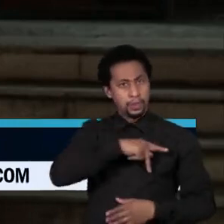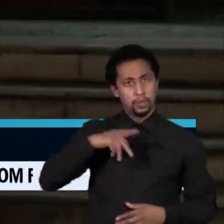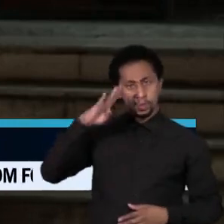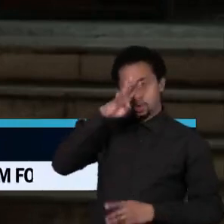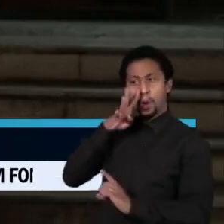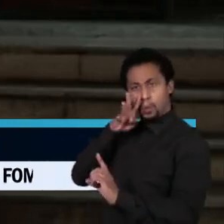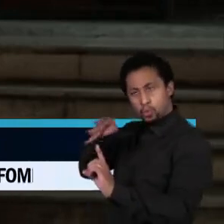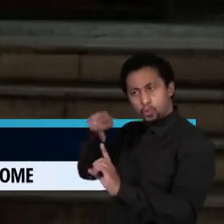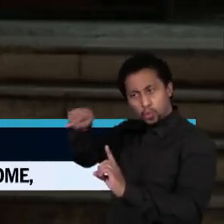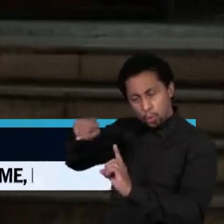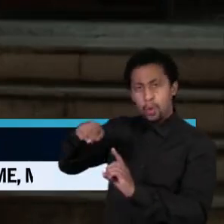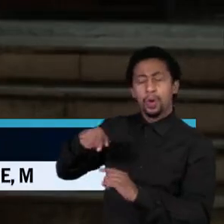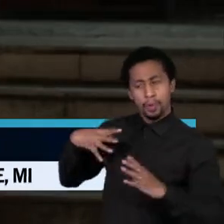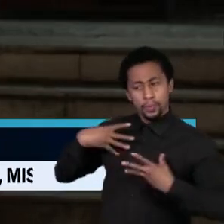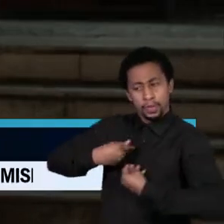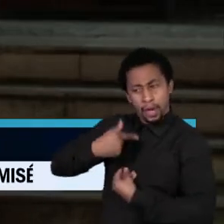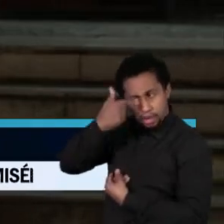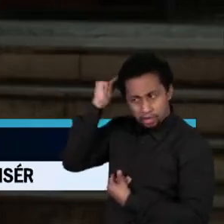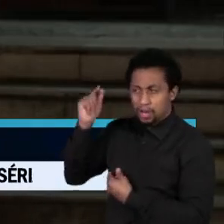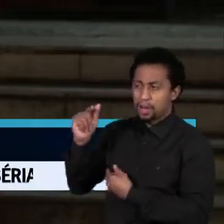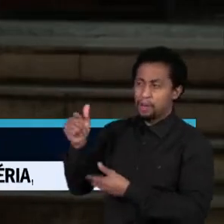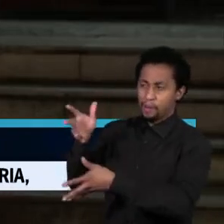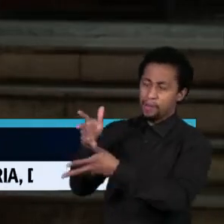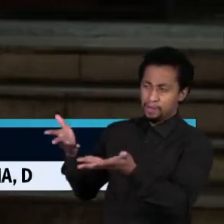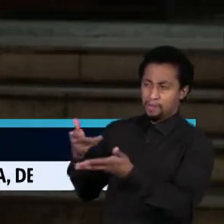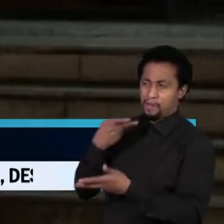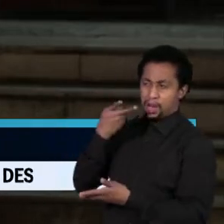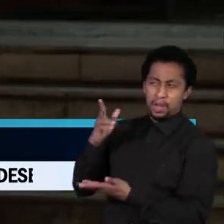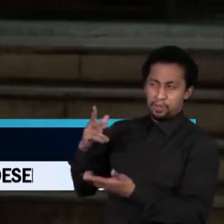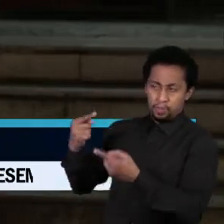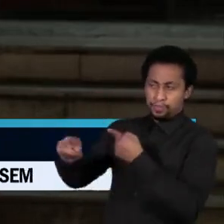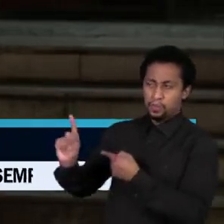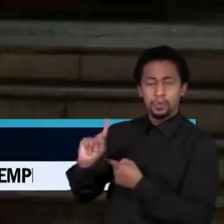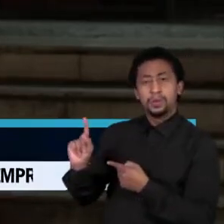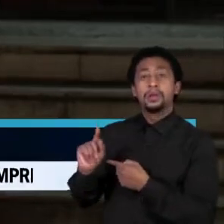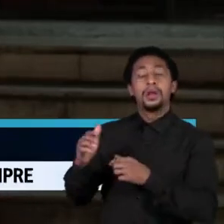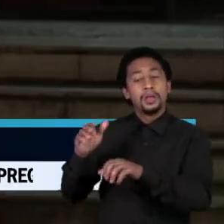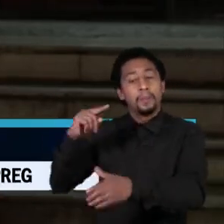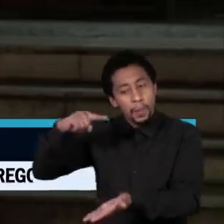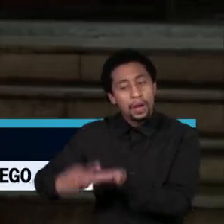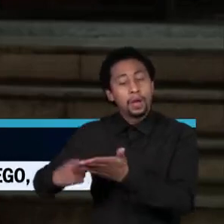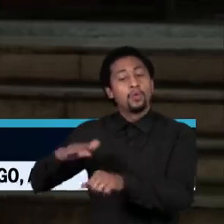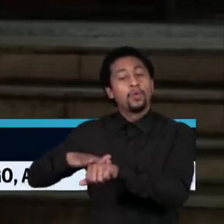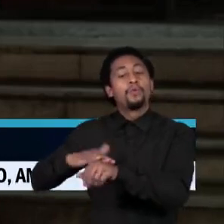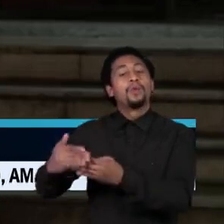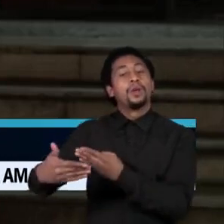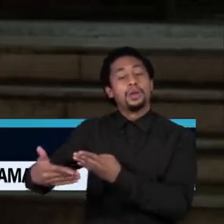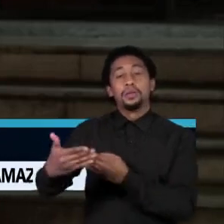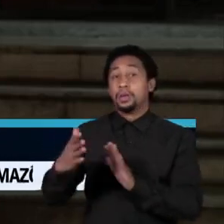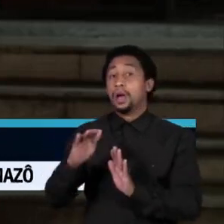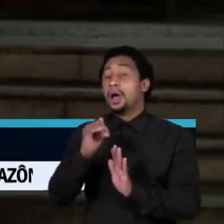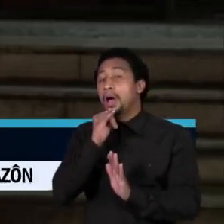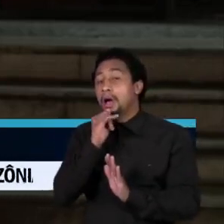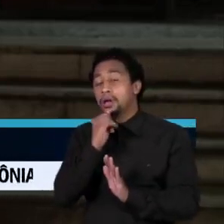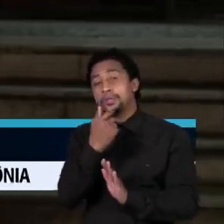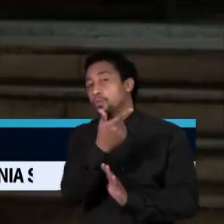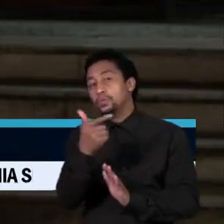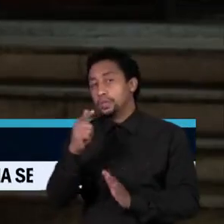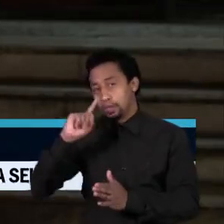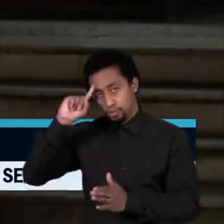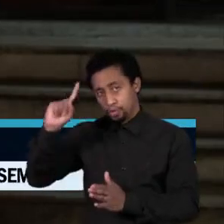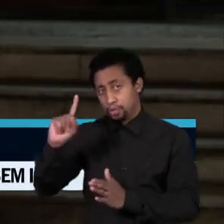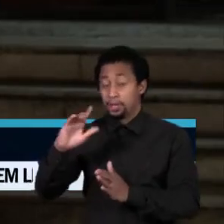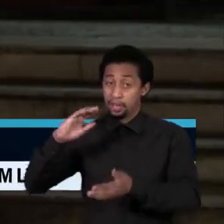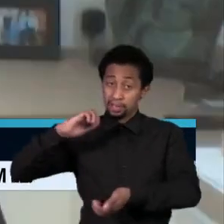de falar coisas que não procediam e disse esperar uma nova conversa ainda sem data para acontecer. O Supremo não quis se